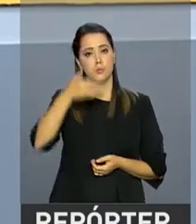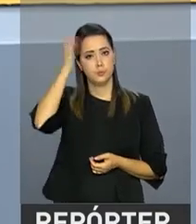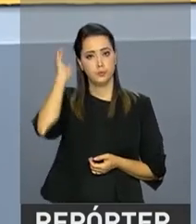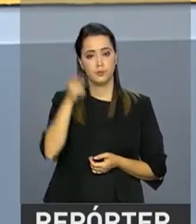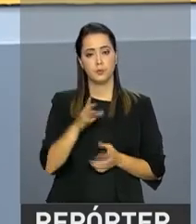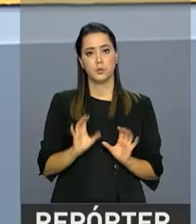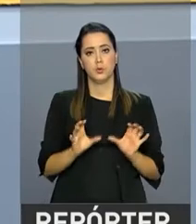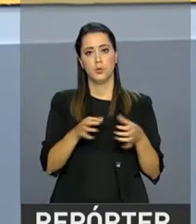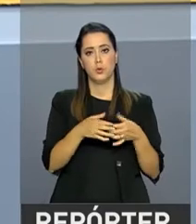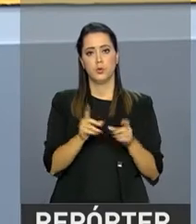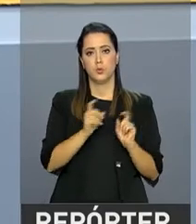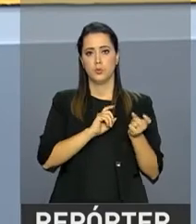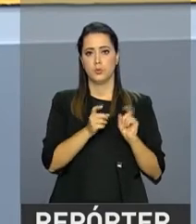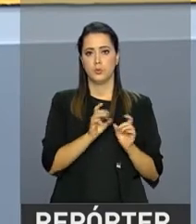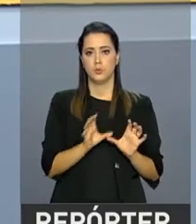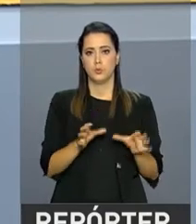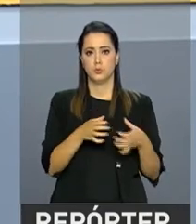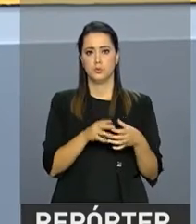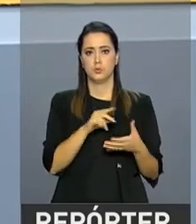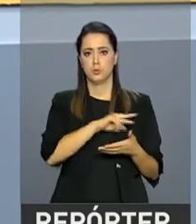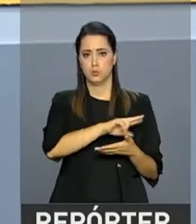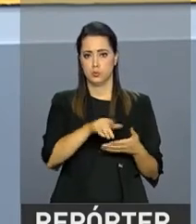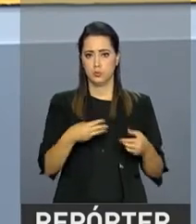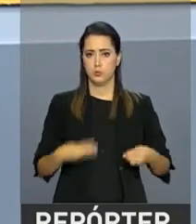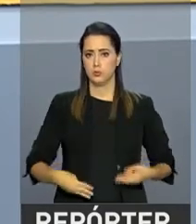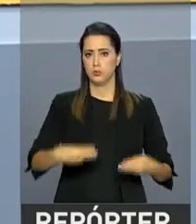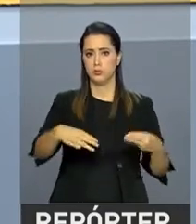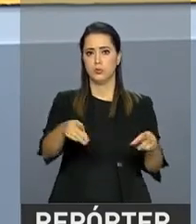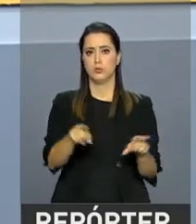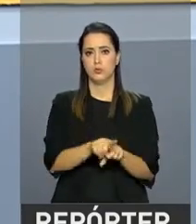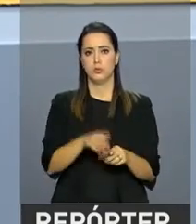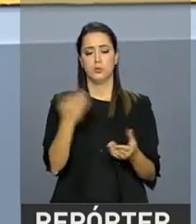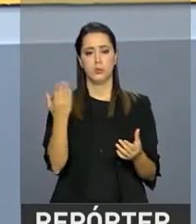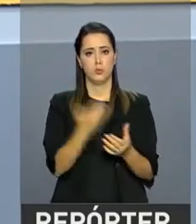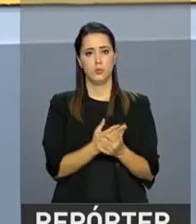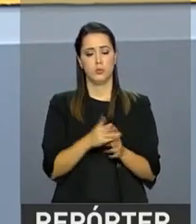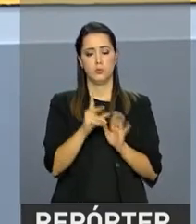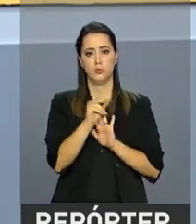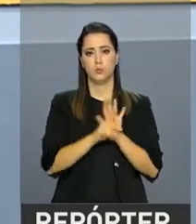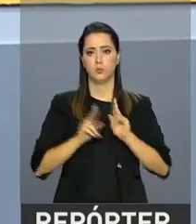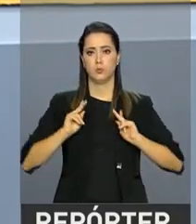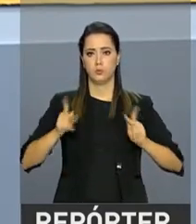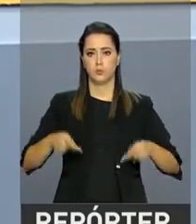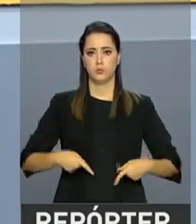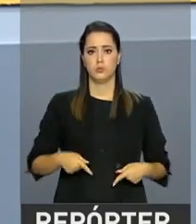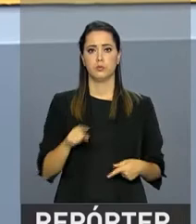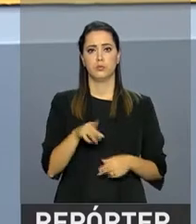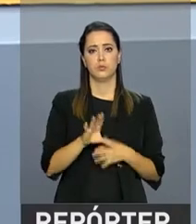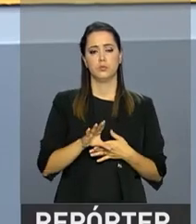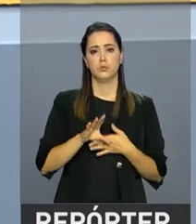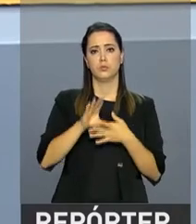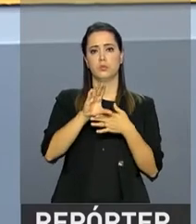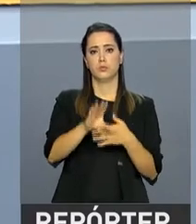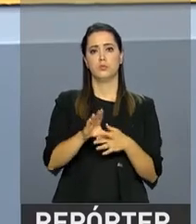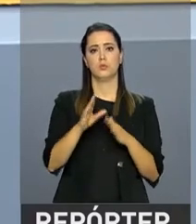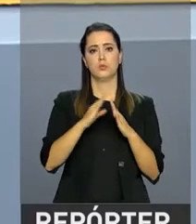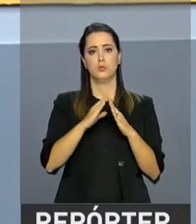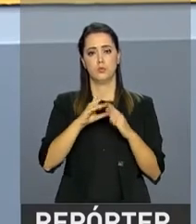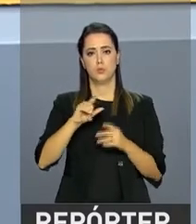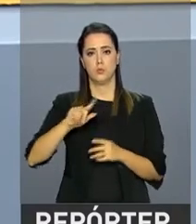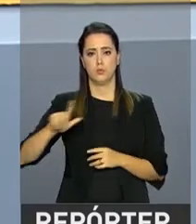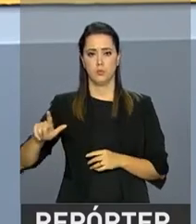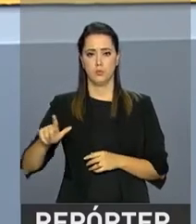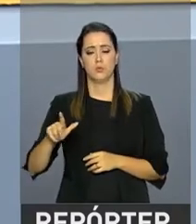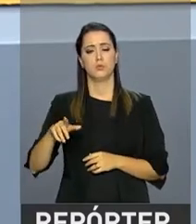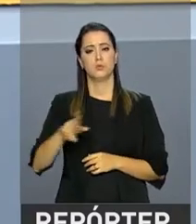o comitê de gestão é formado por esses ministérios e também pela pasta de direitos humanos e será coordenado pela casa civil da